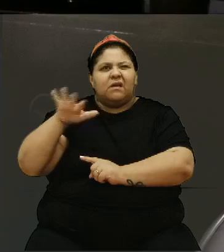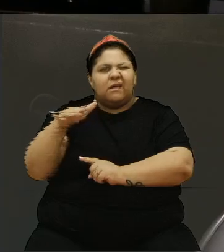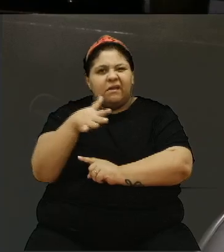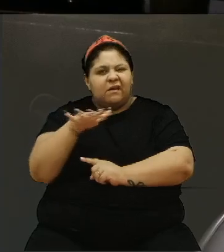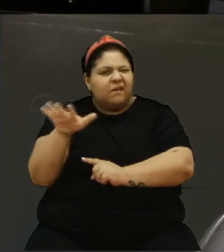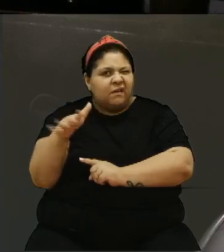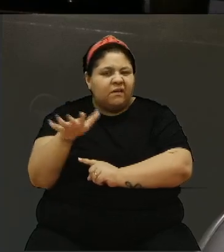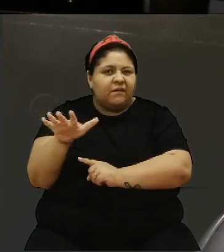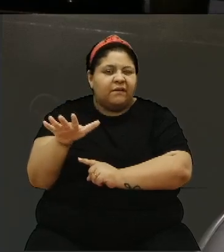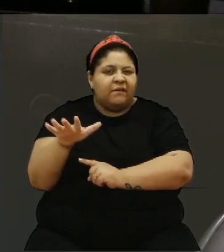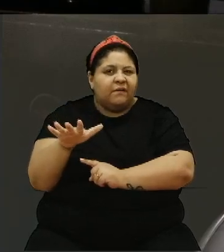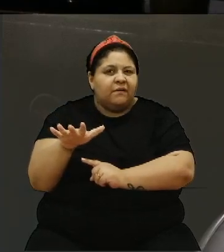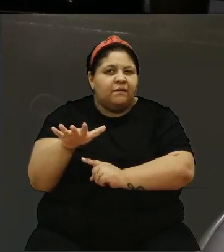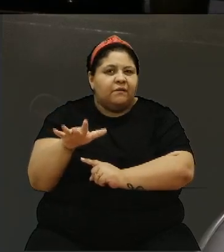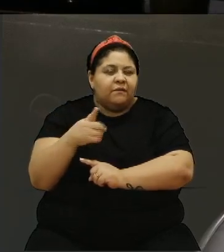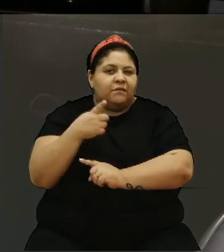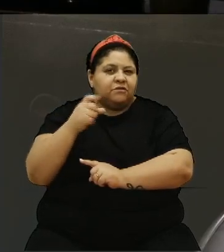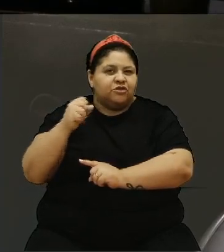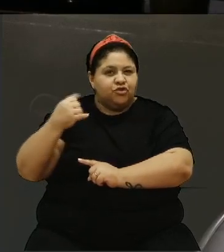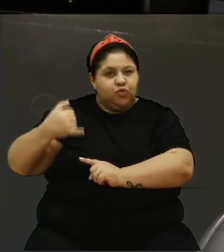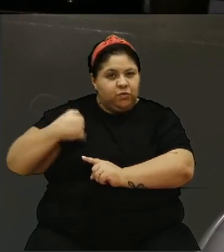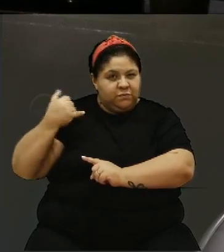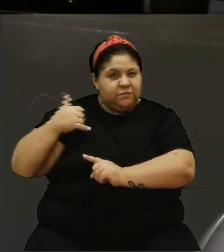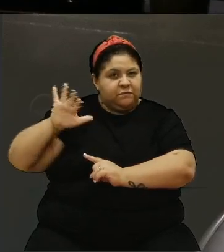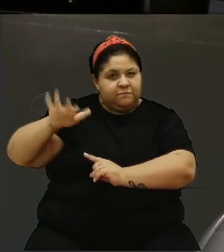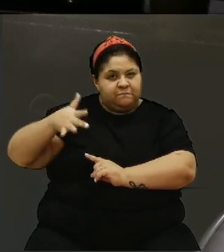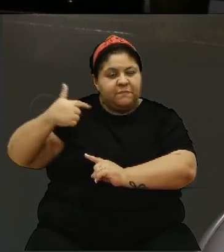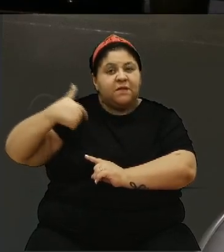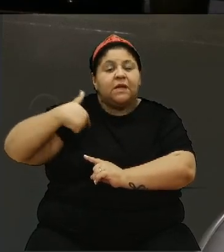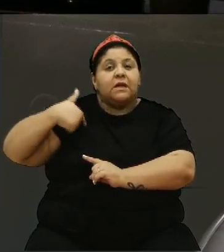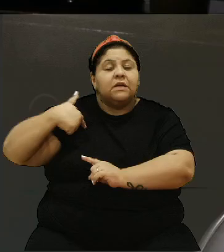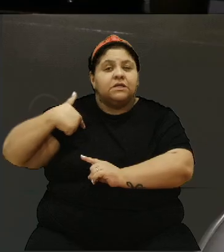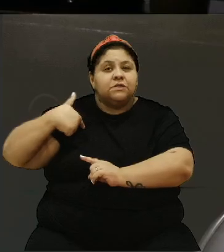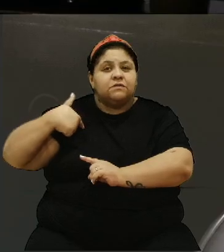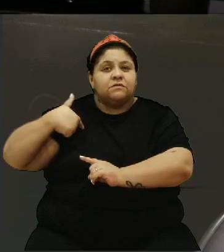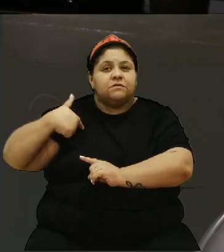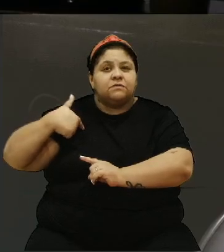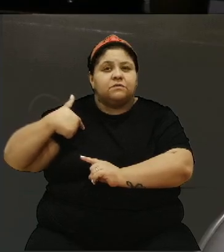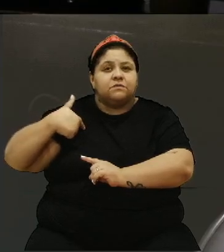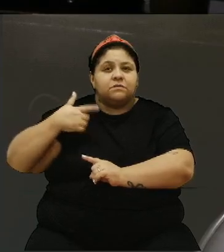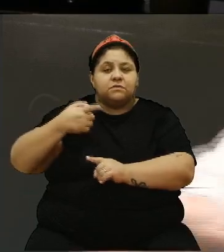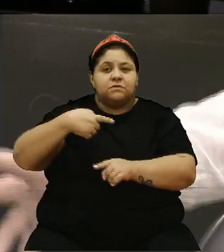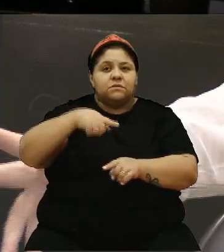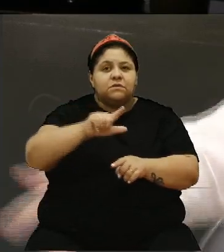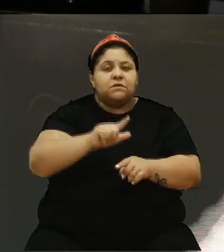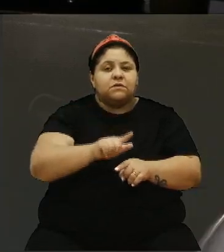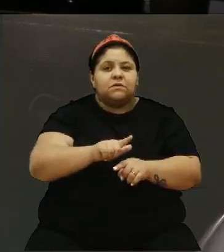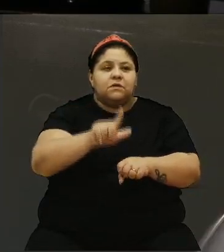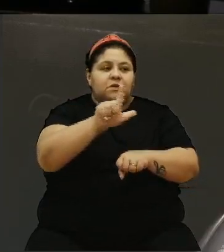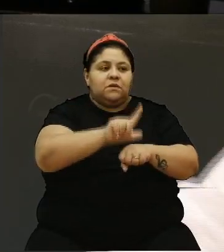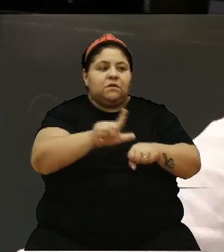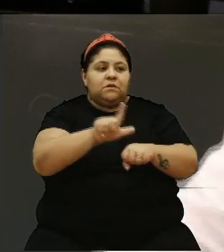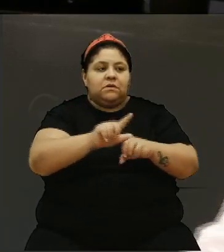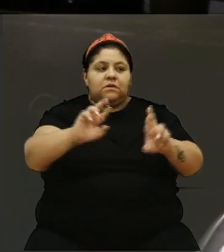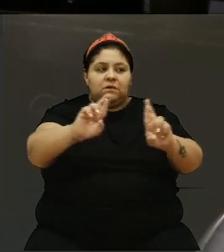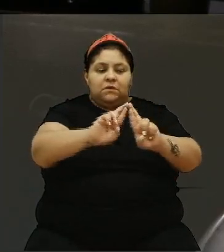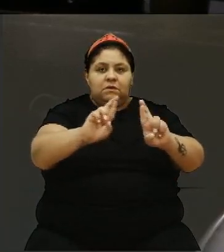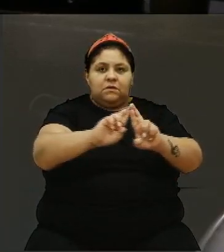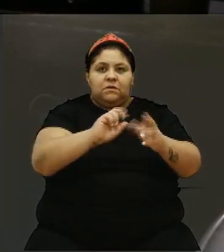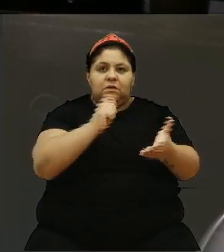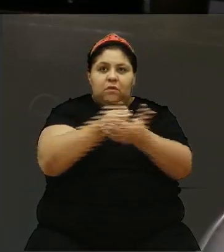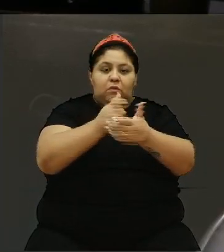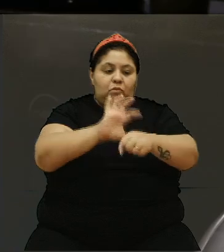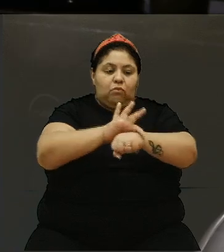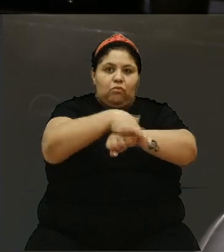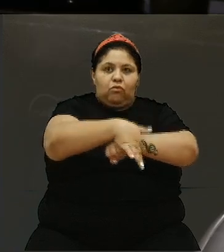menos uns 18 anos, eu fui nas lojas Renner comprar um relógio e me falaram, se tu comprar